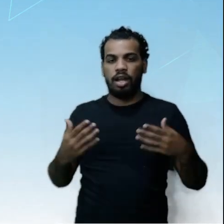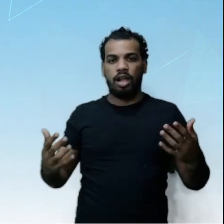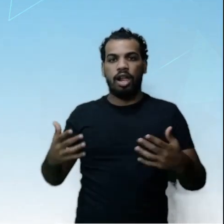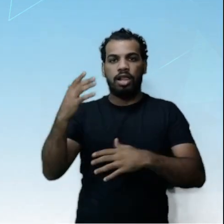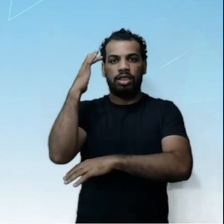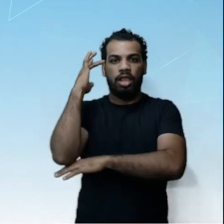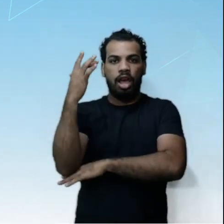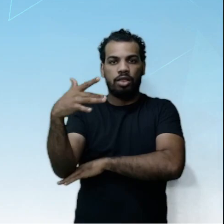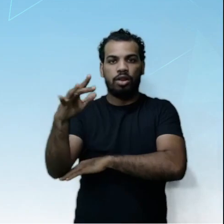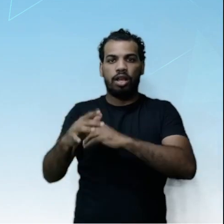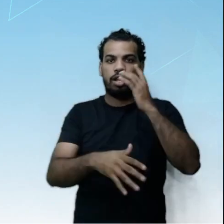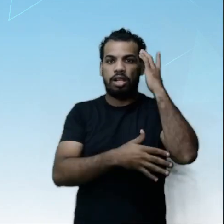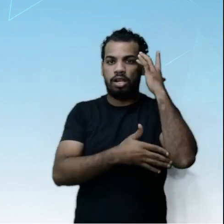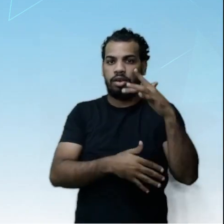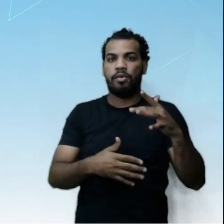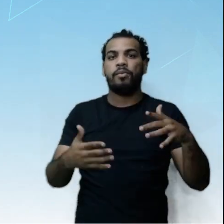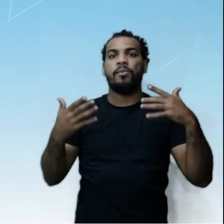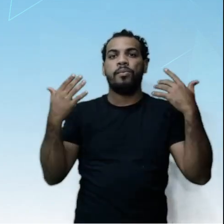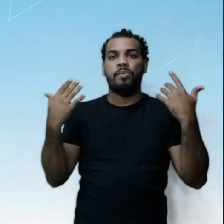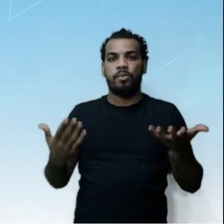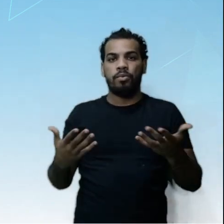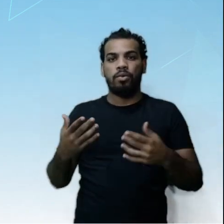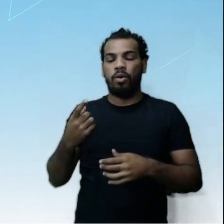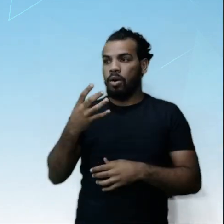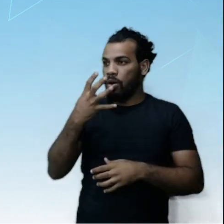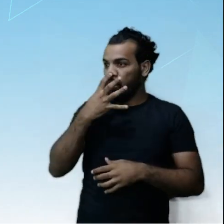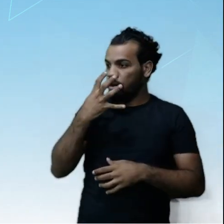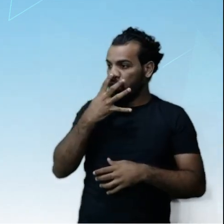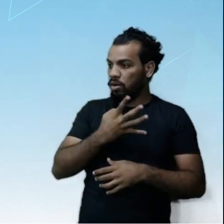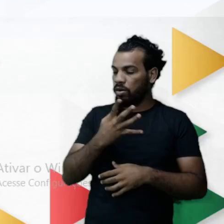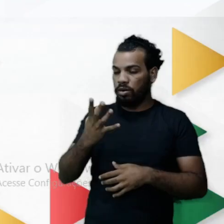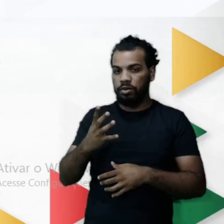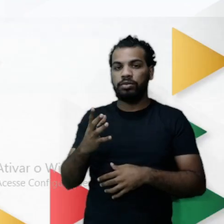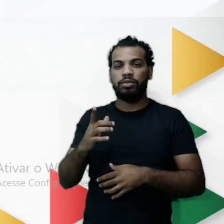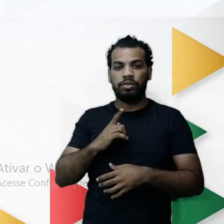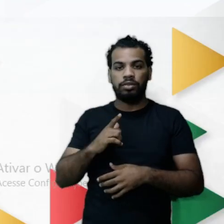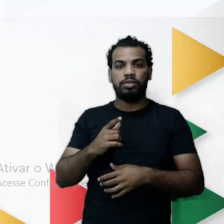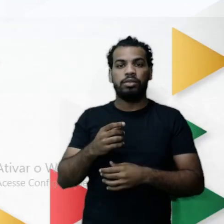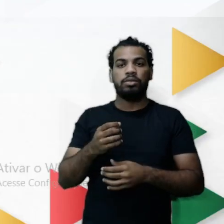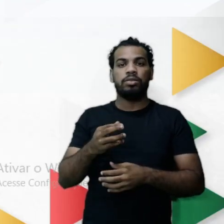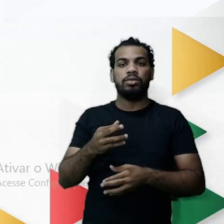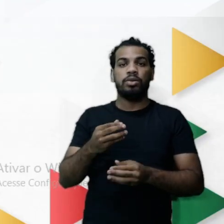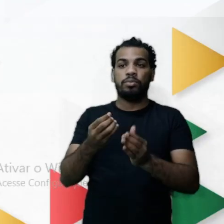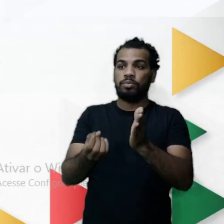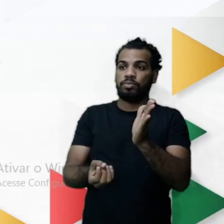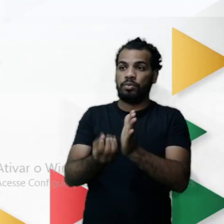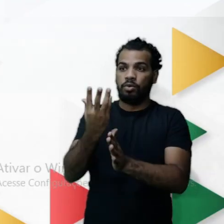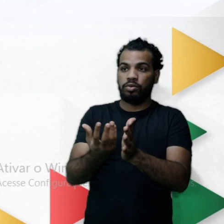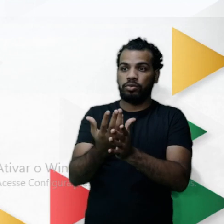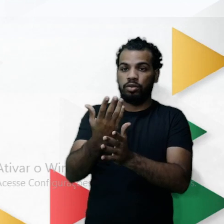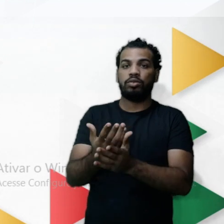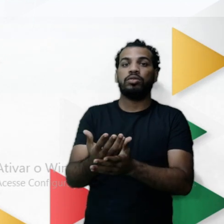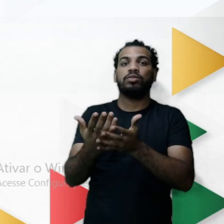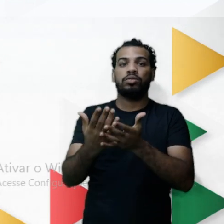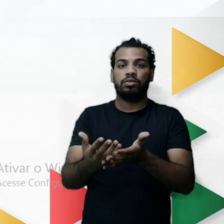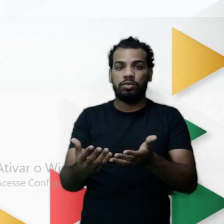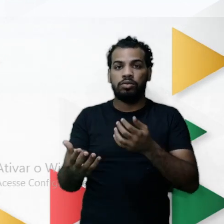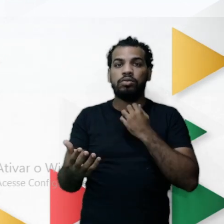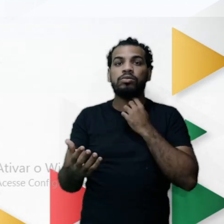natureza dos gêneros. Então, olhem uma aqui, nós temos o de produção e consumo. Produção,